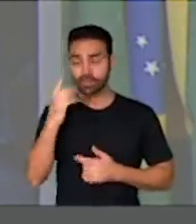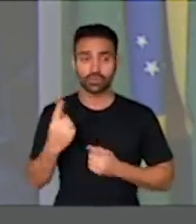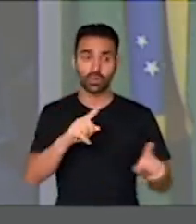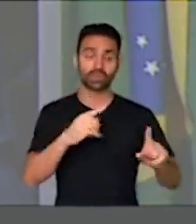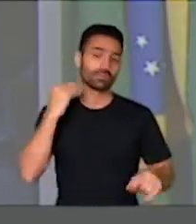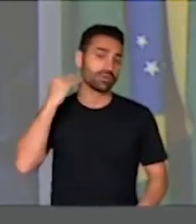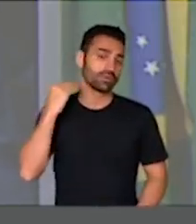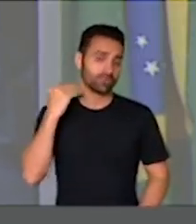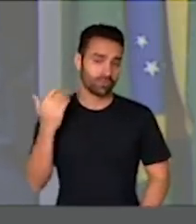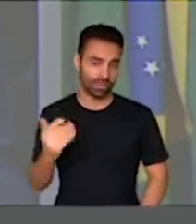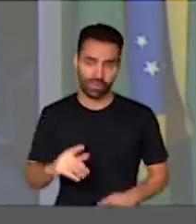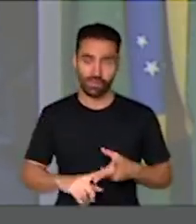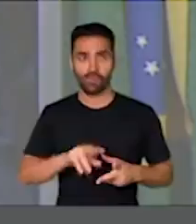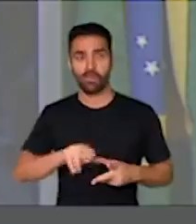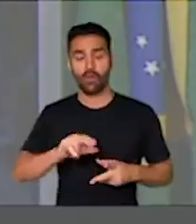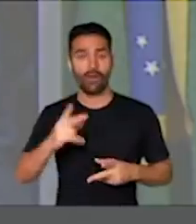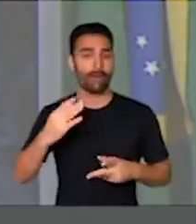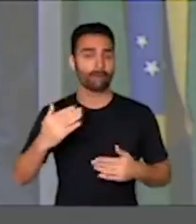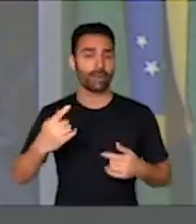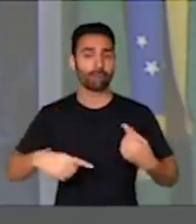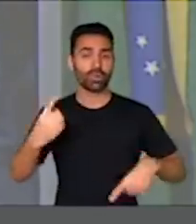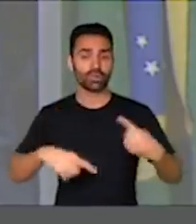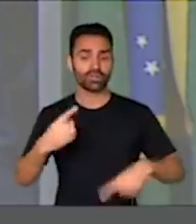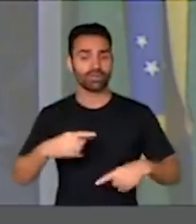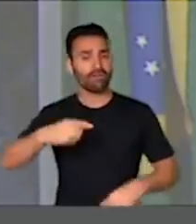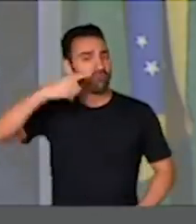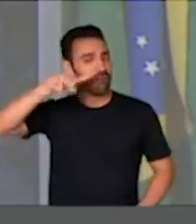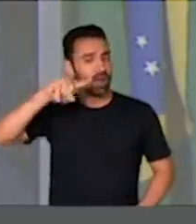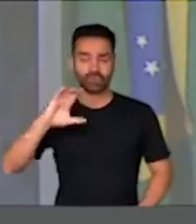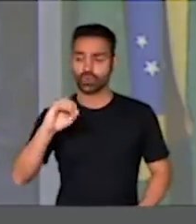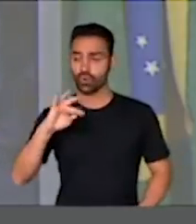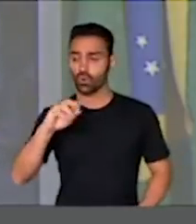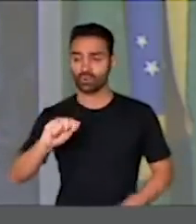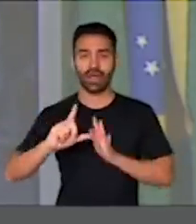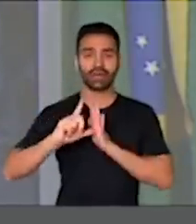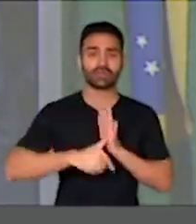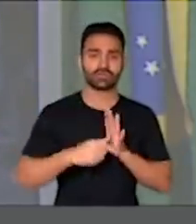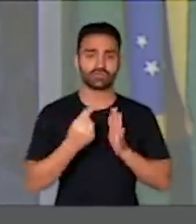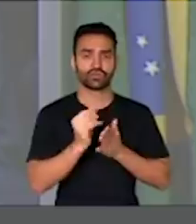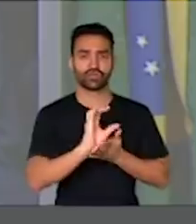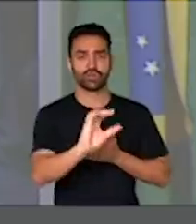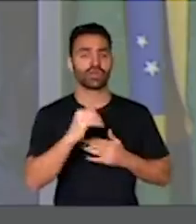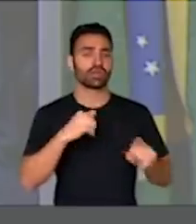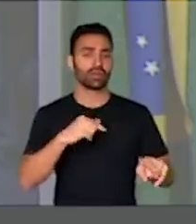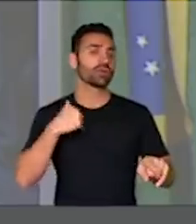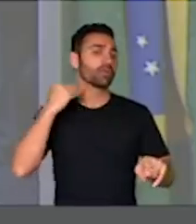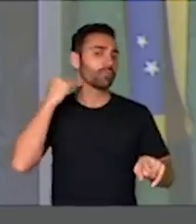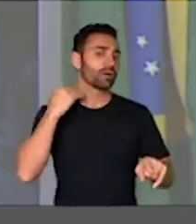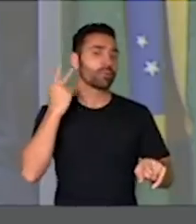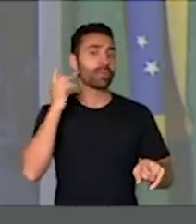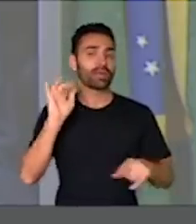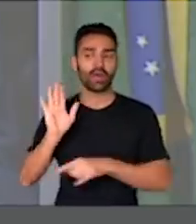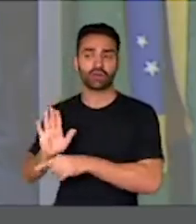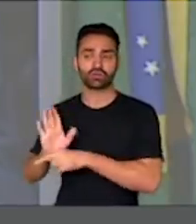bancos não é a política que fraudou contra as públicas atrasando o repasse do tesouro para bancos públicos e bancos privados para beneficiar